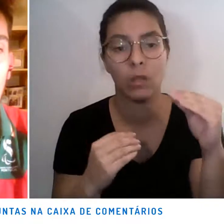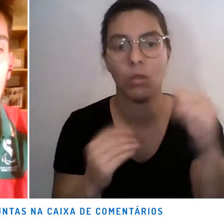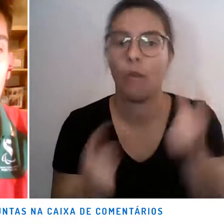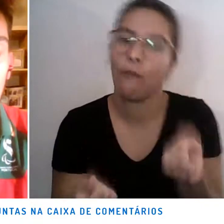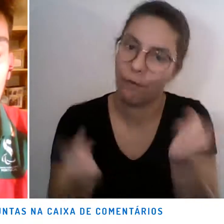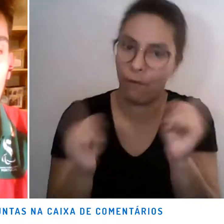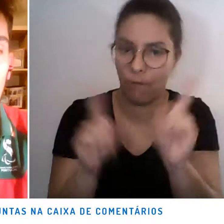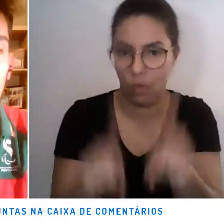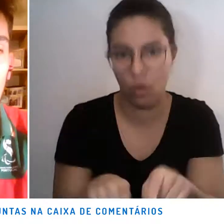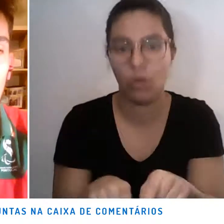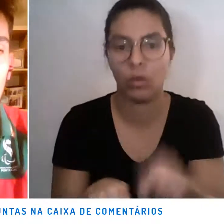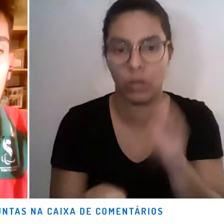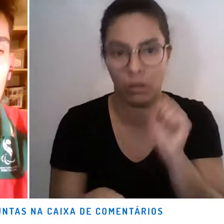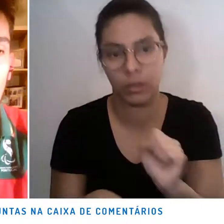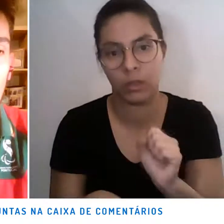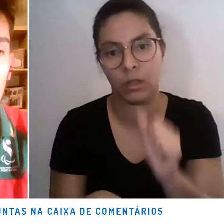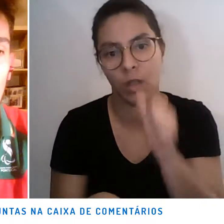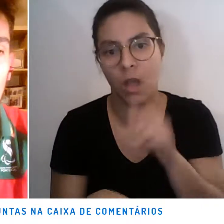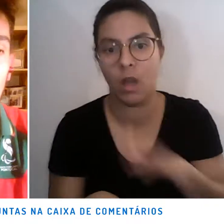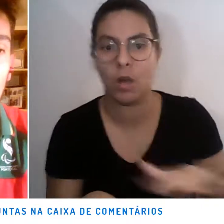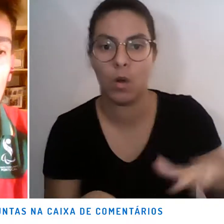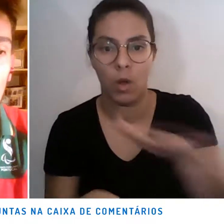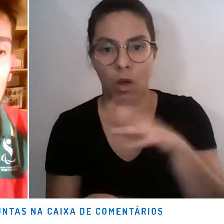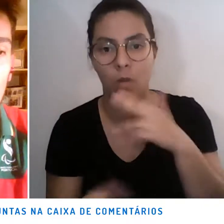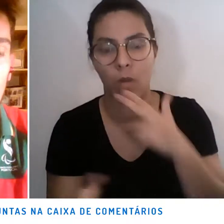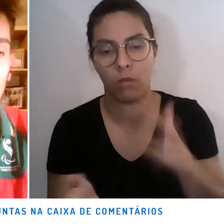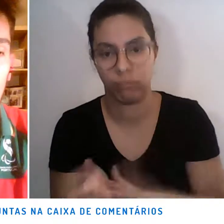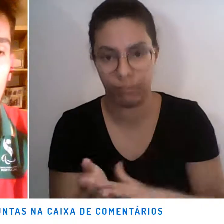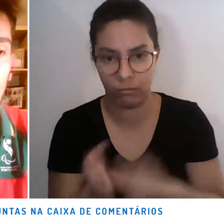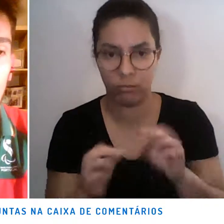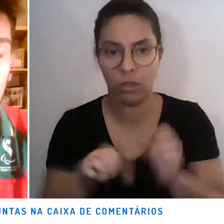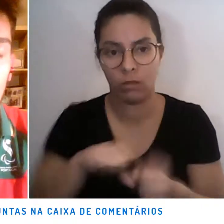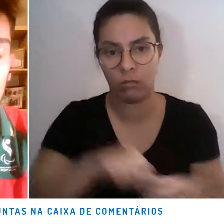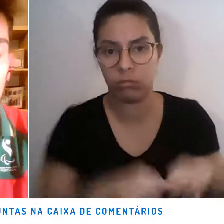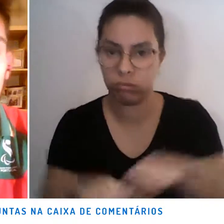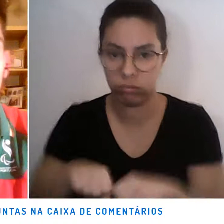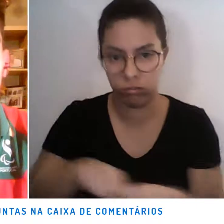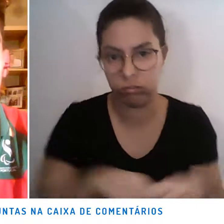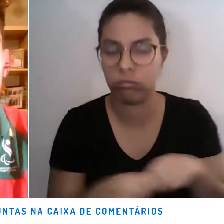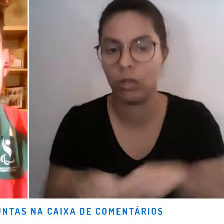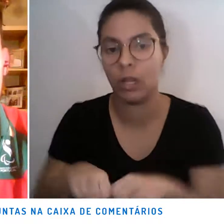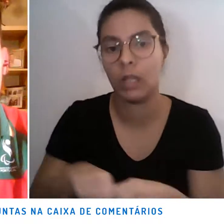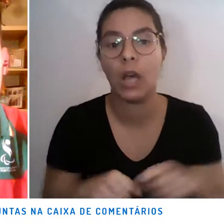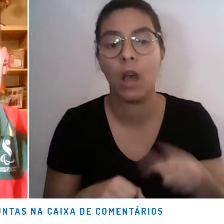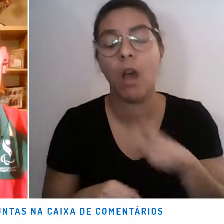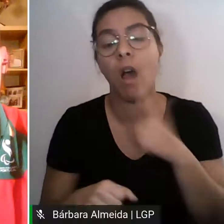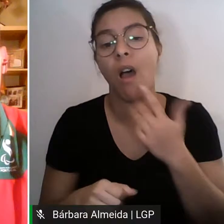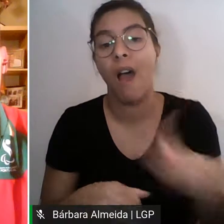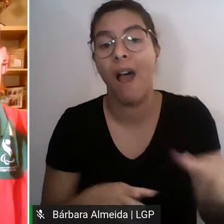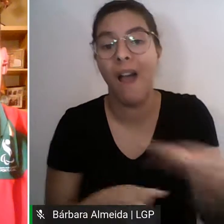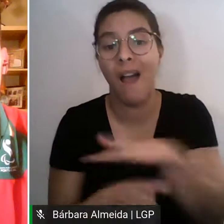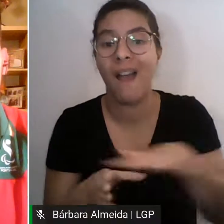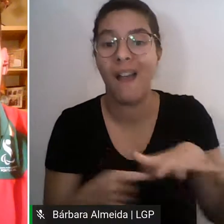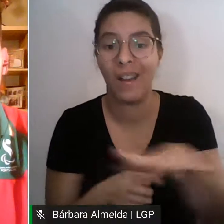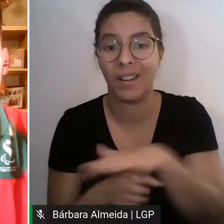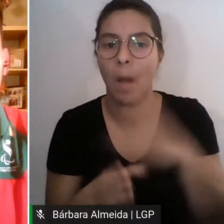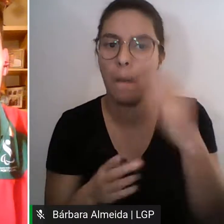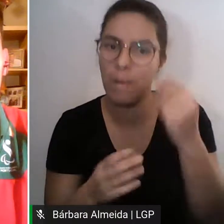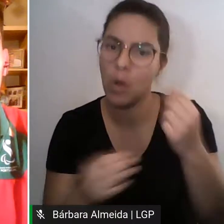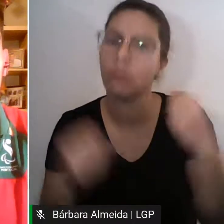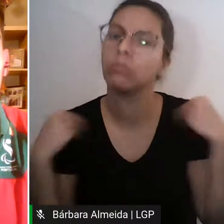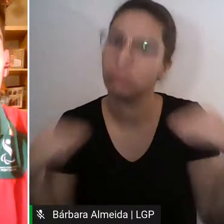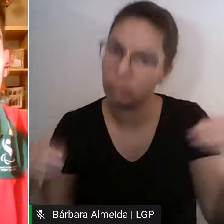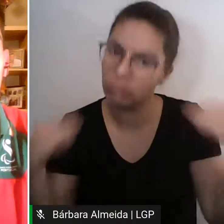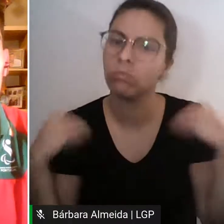água no plano de água na pista. Apesar da nossa modalidade ter muito ginásio